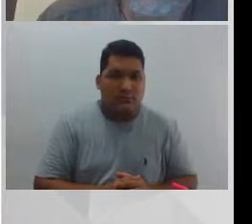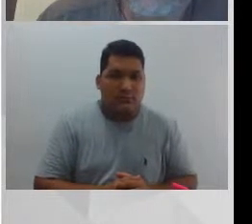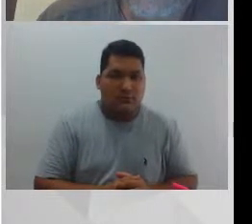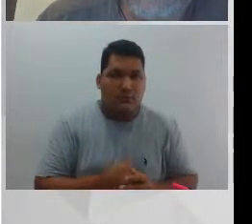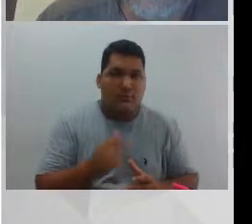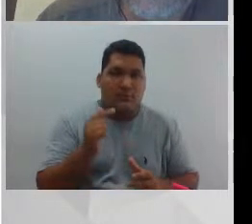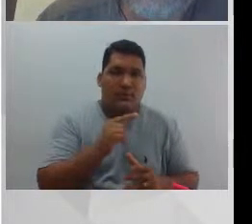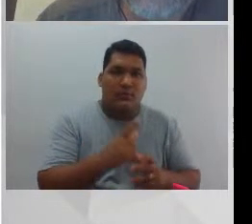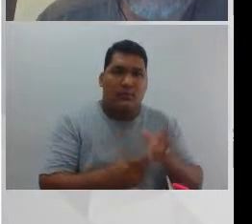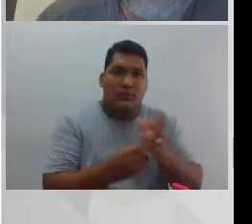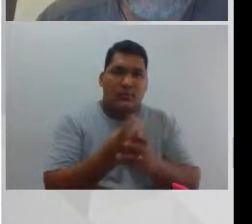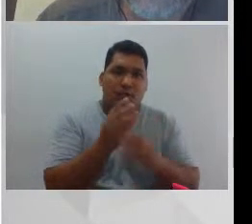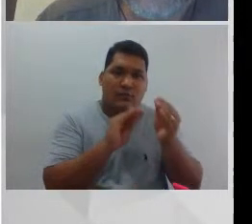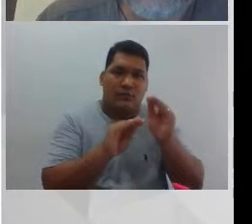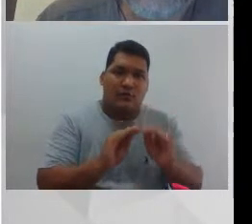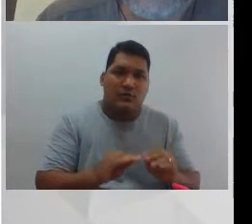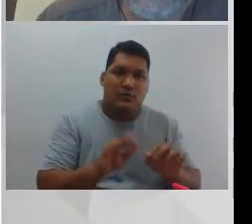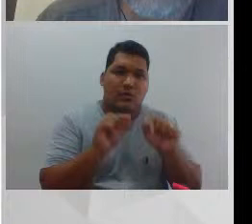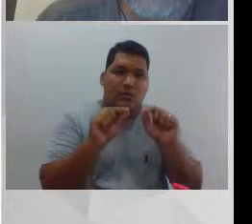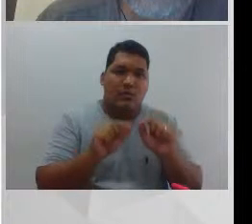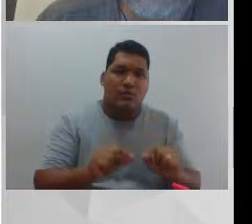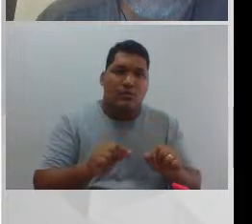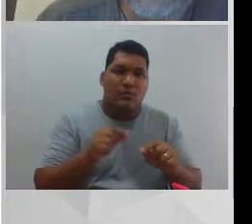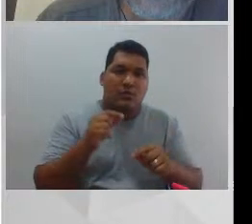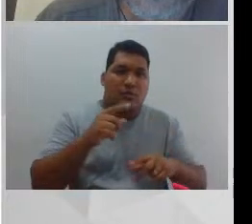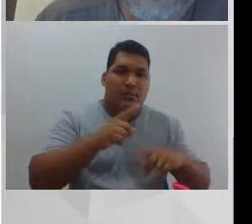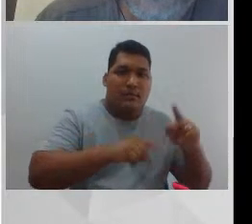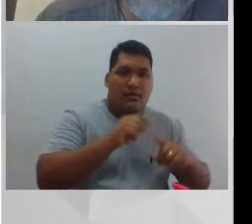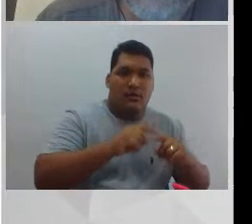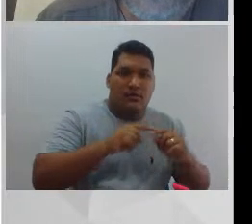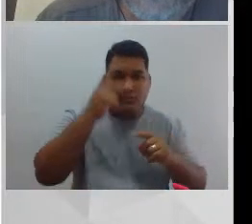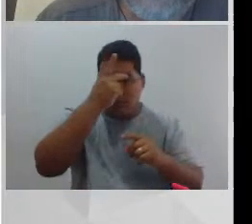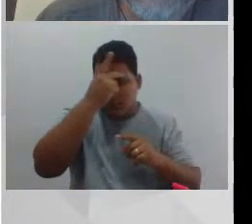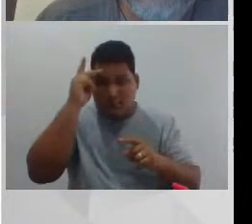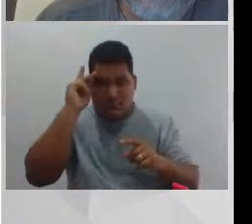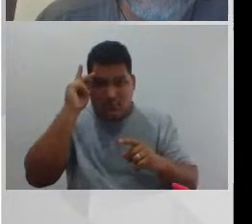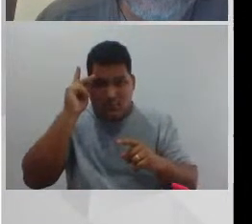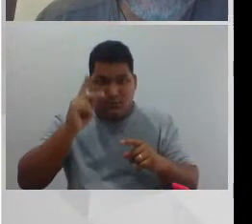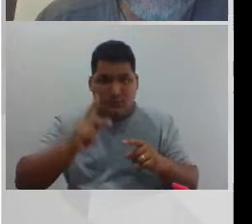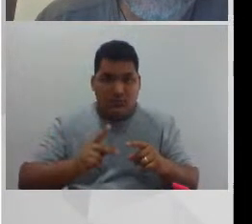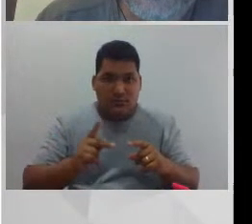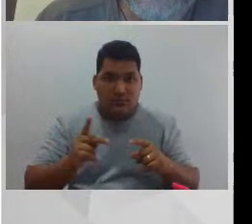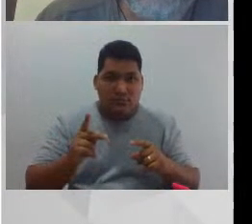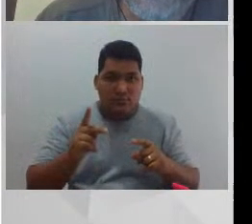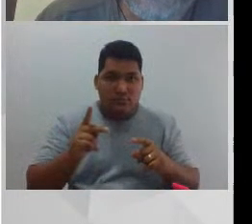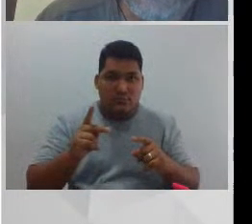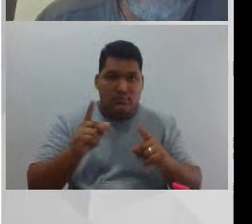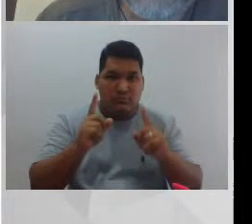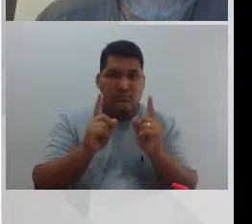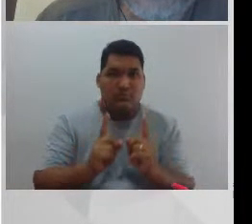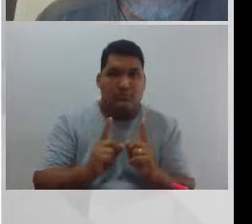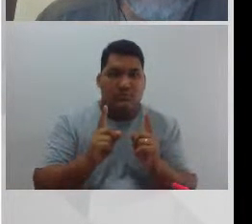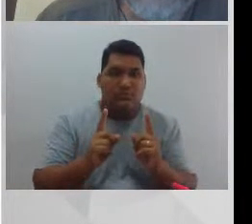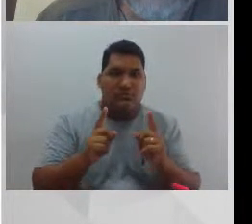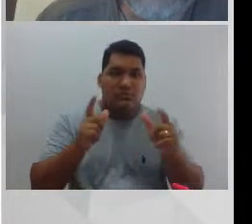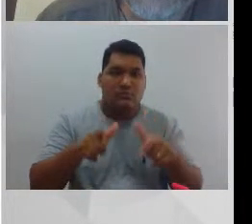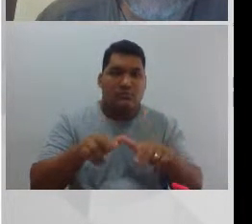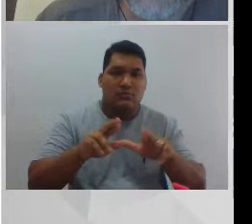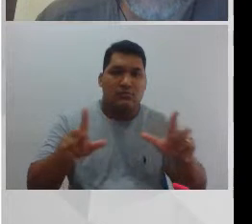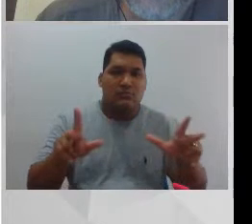colocar uma máquina e uma pessoa de um lado em salas diferentes e botar